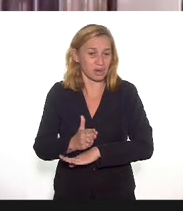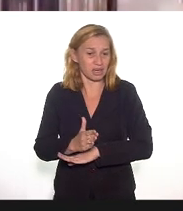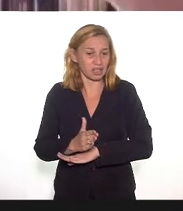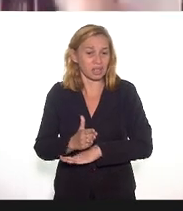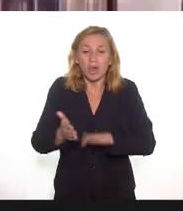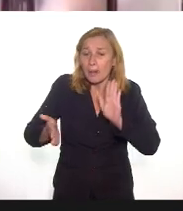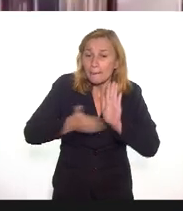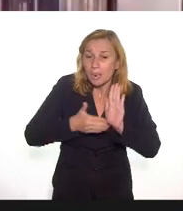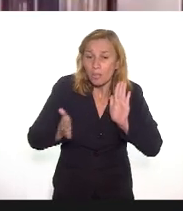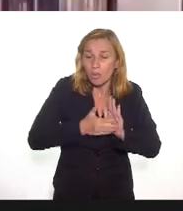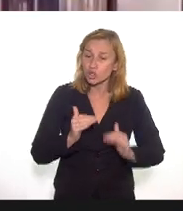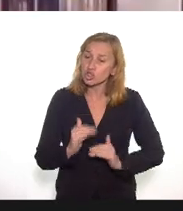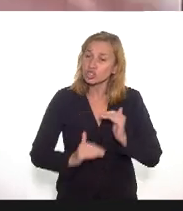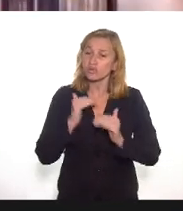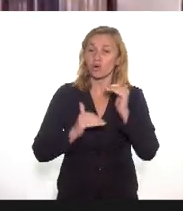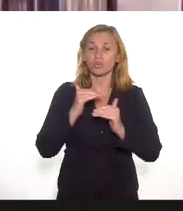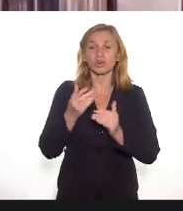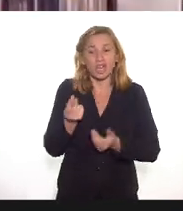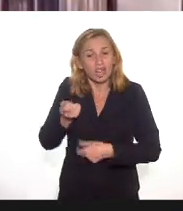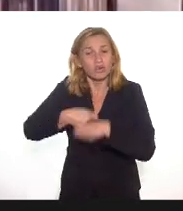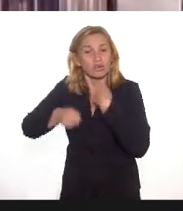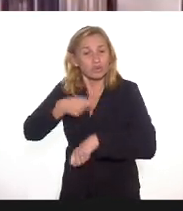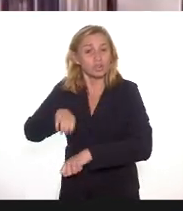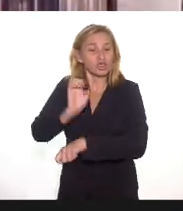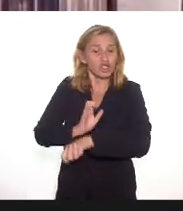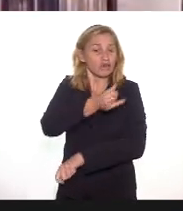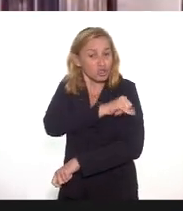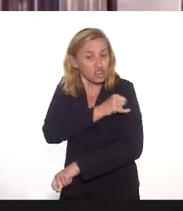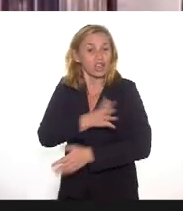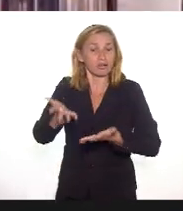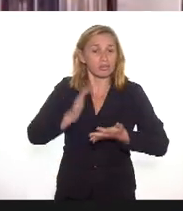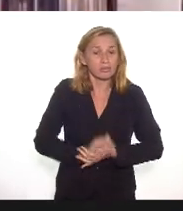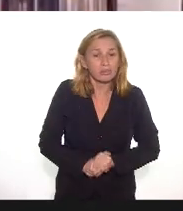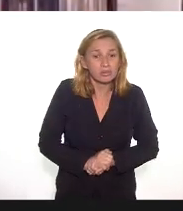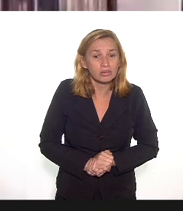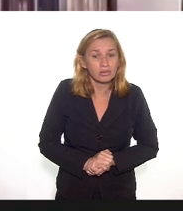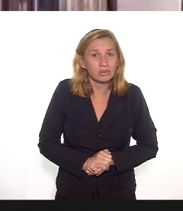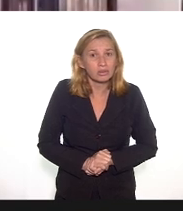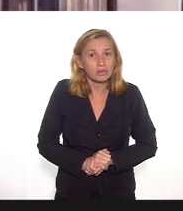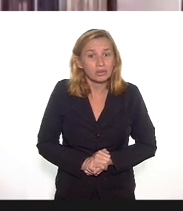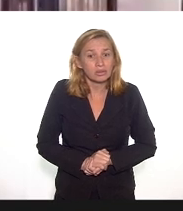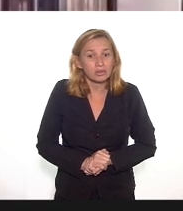digamos, na proposta de desenvolvimento econômico do Estado do Rio de Janeiro.